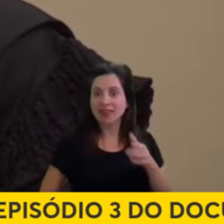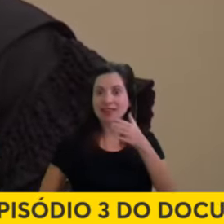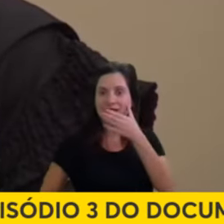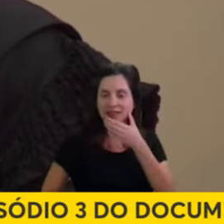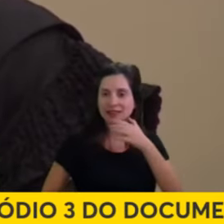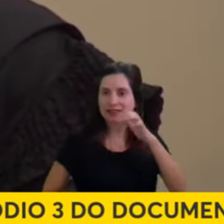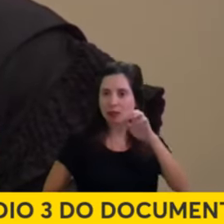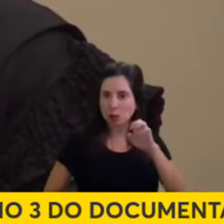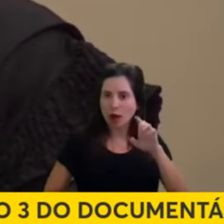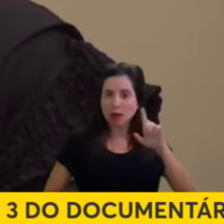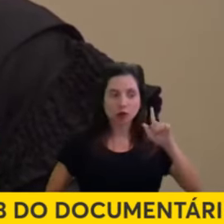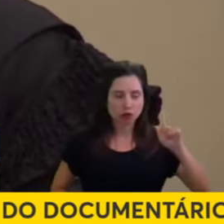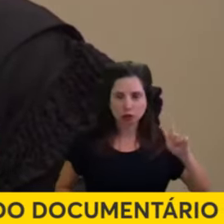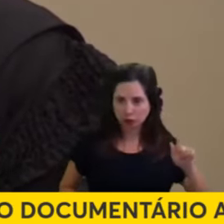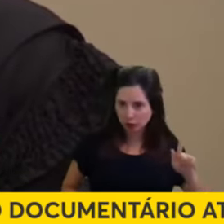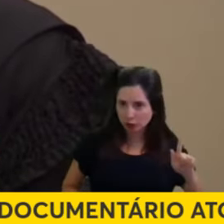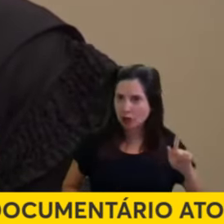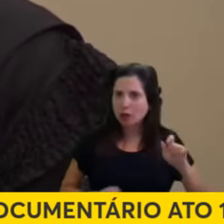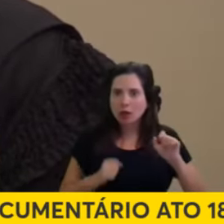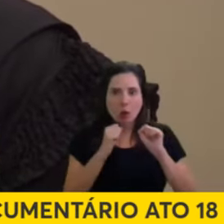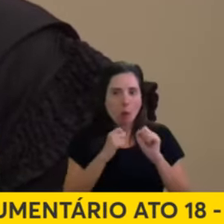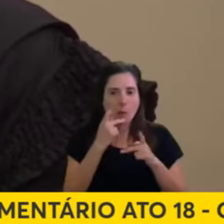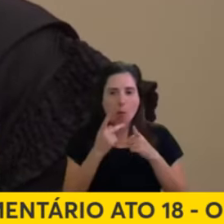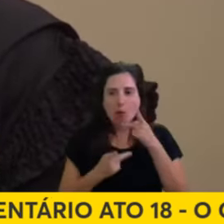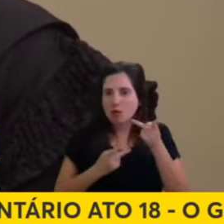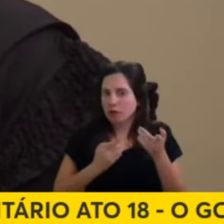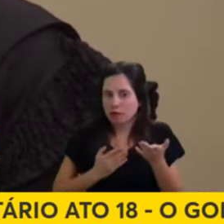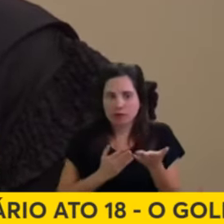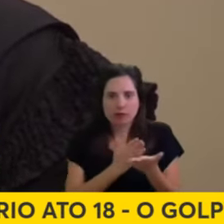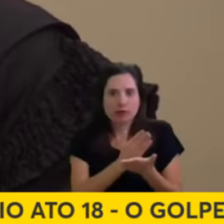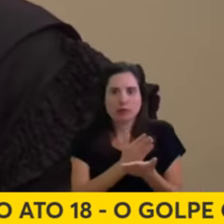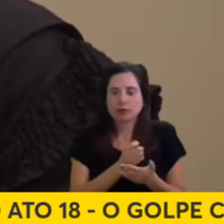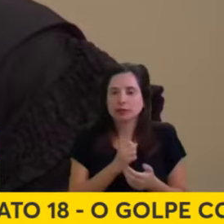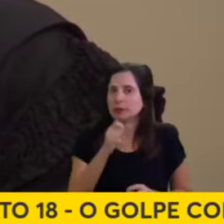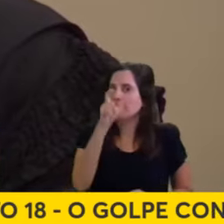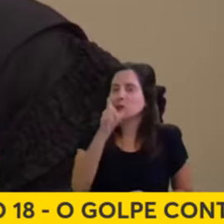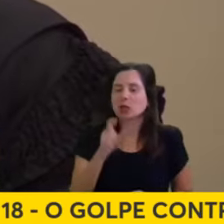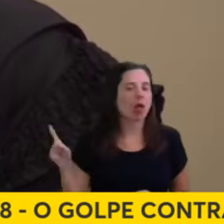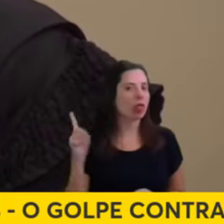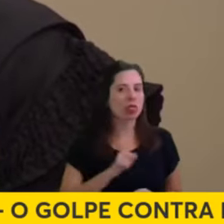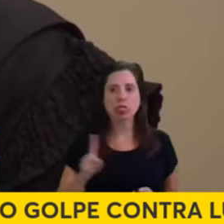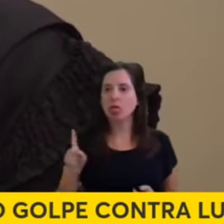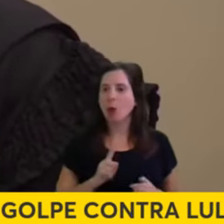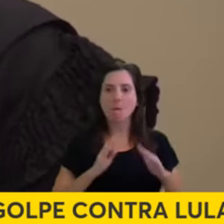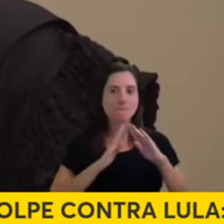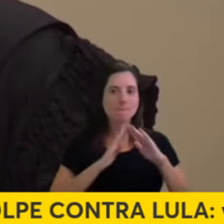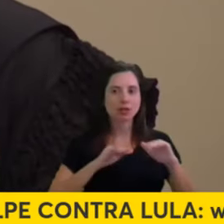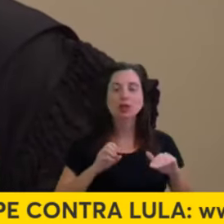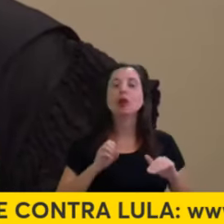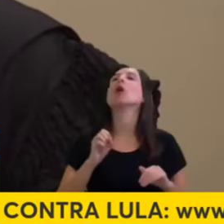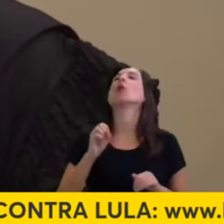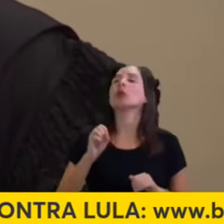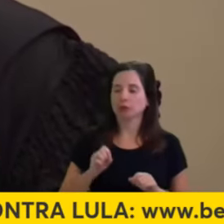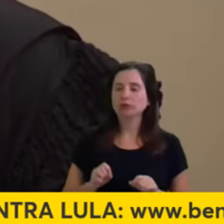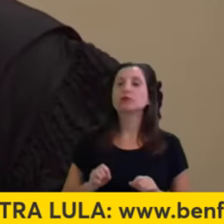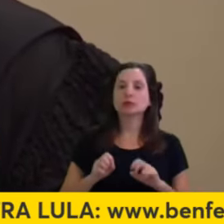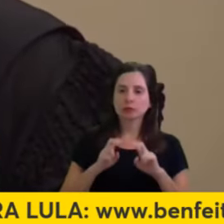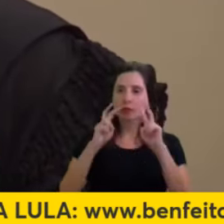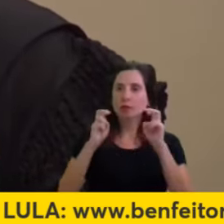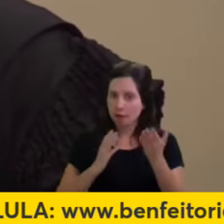testemunha não se pode dizer que foi indeferida algo que ninguém ninguém pediu o que foi indeferido pelo relator então